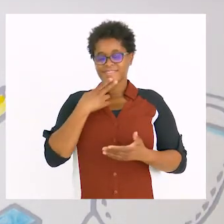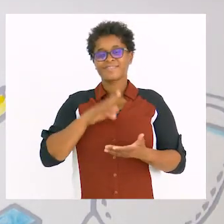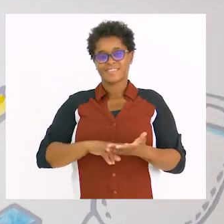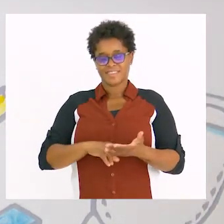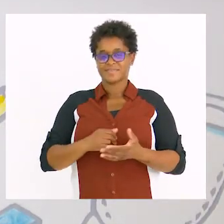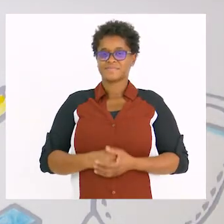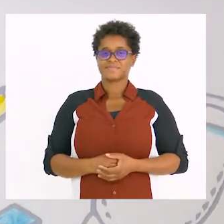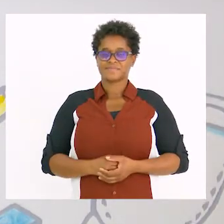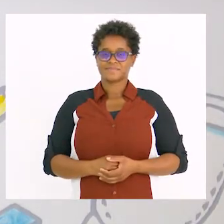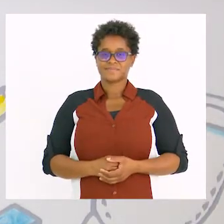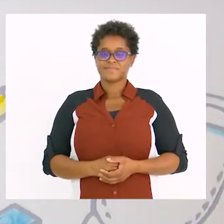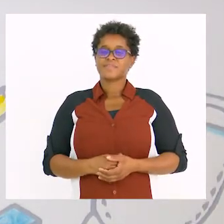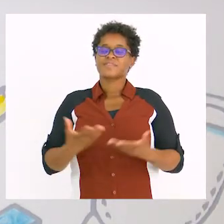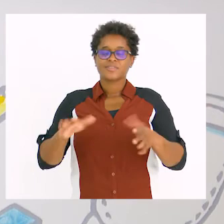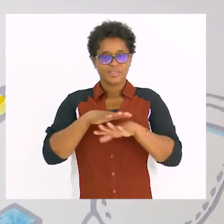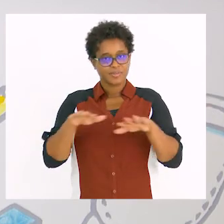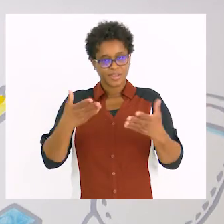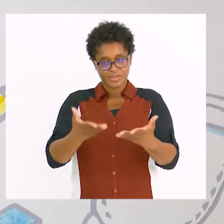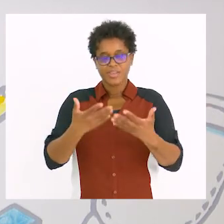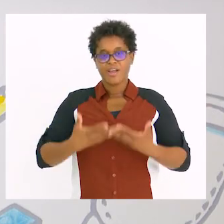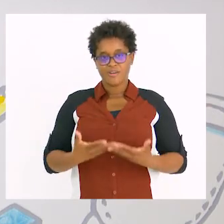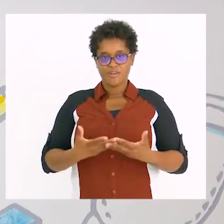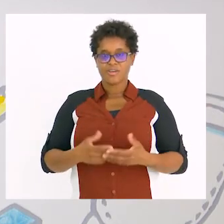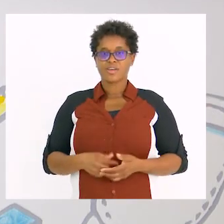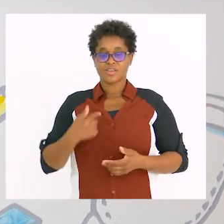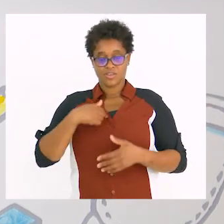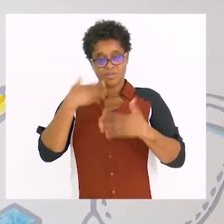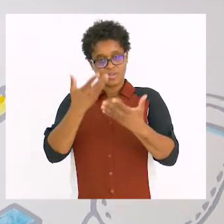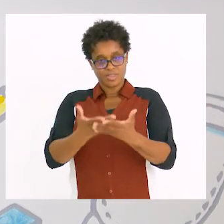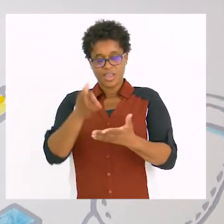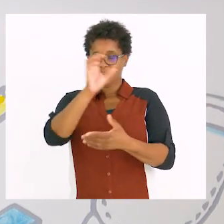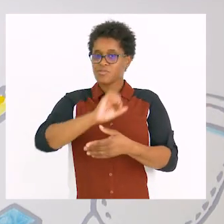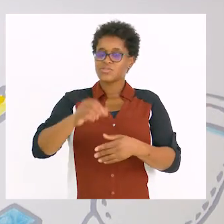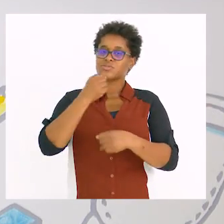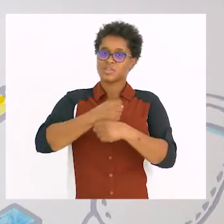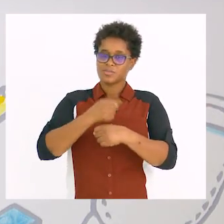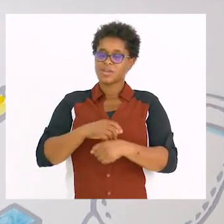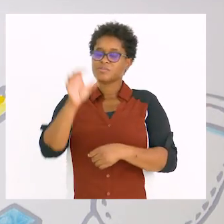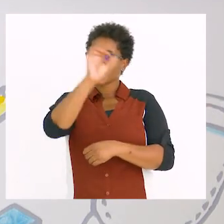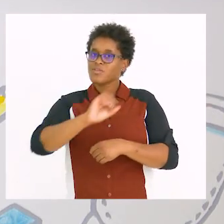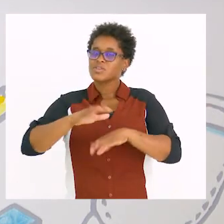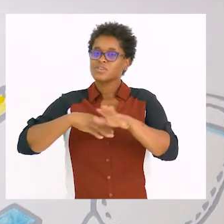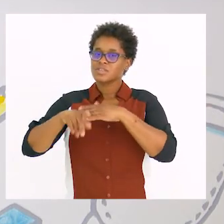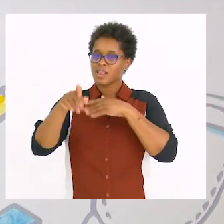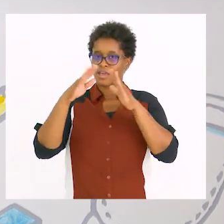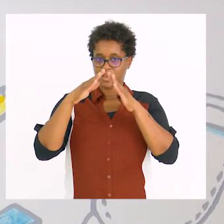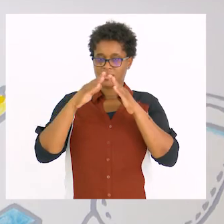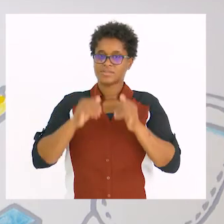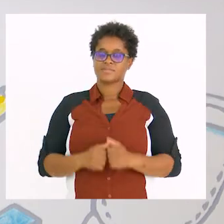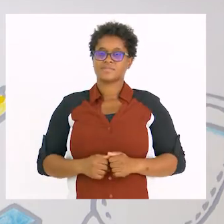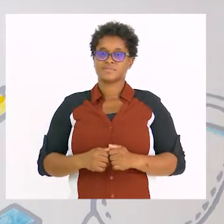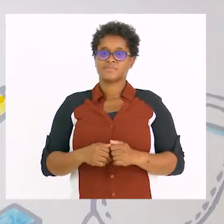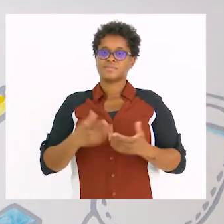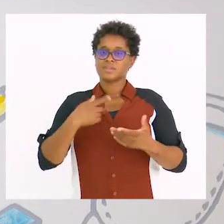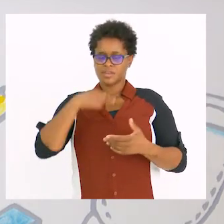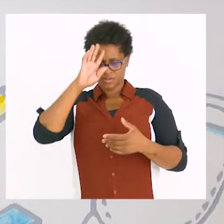certeza. Posto isto, agora devo passar um exercício para vocês fazerem em casa.